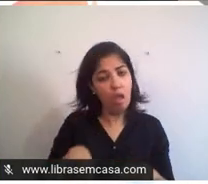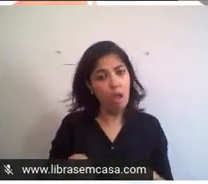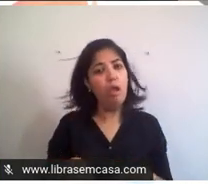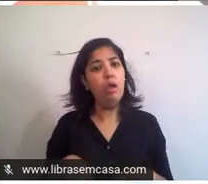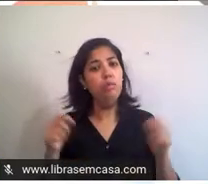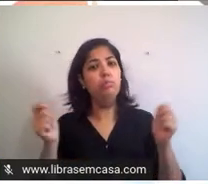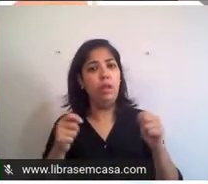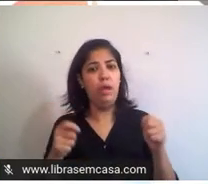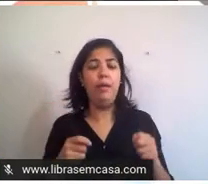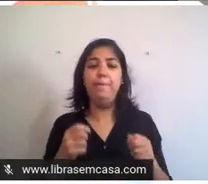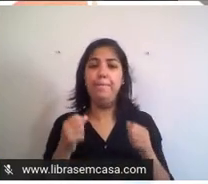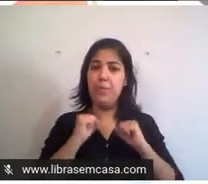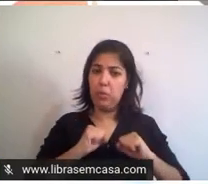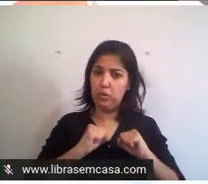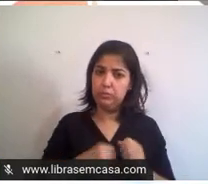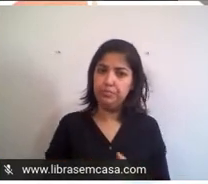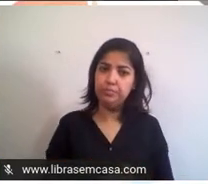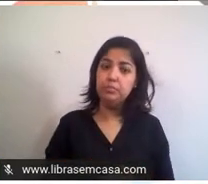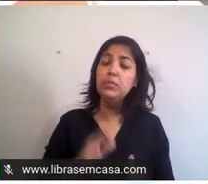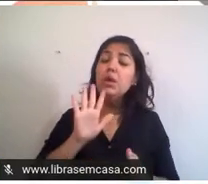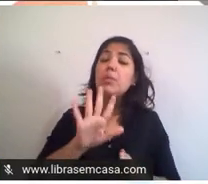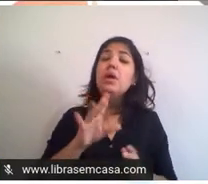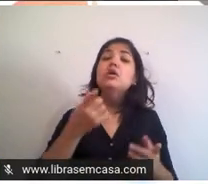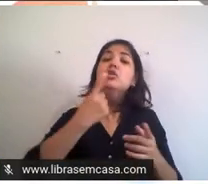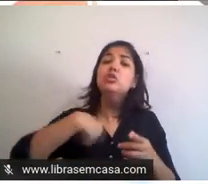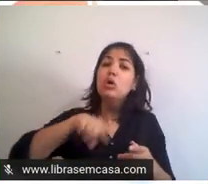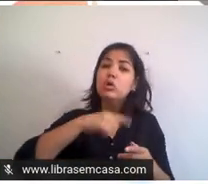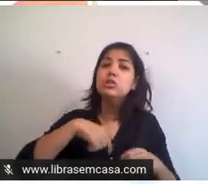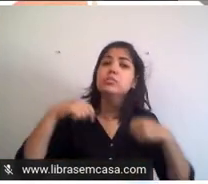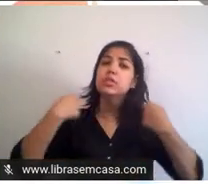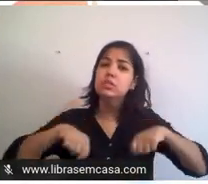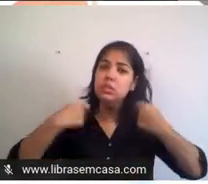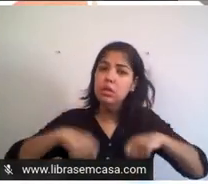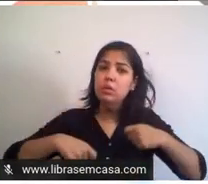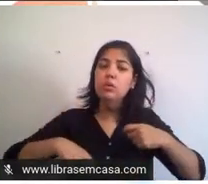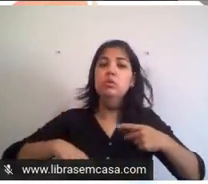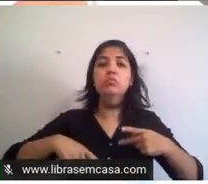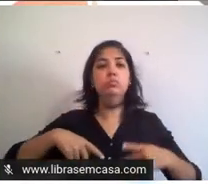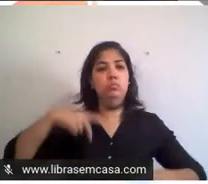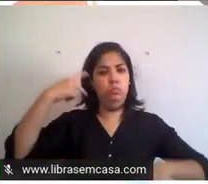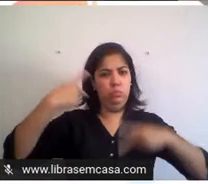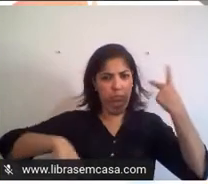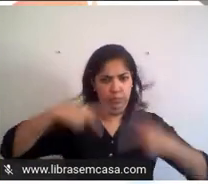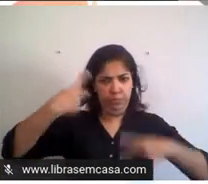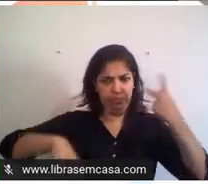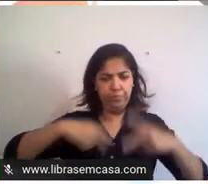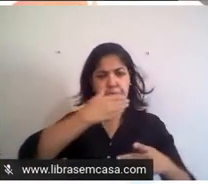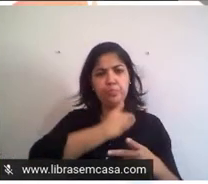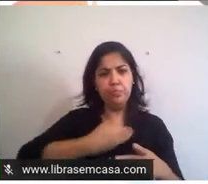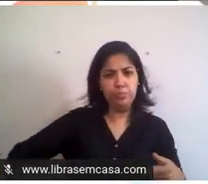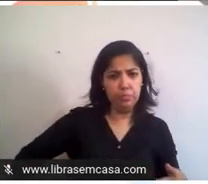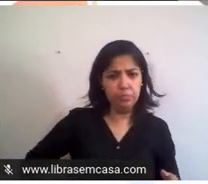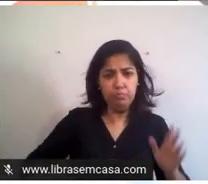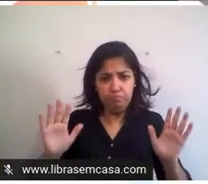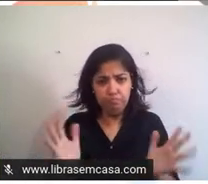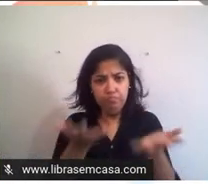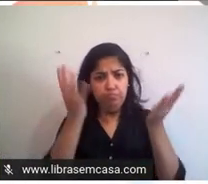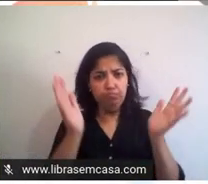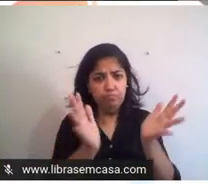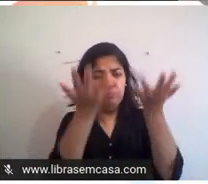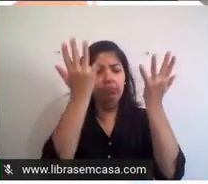feito. Agora, evidentemente, nós precisamos de políticas públicas de incentivo, né, que, por exemplo,